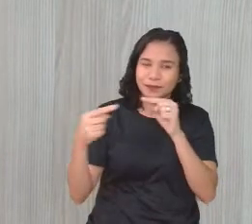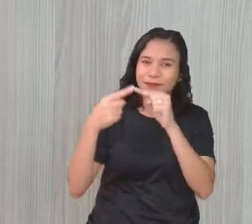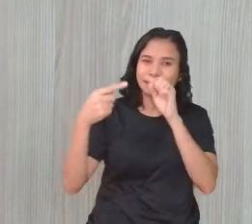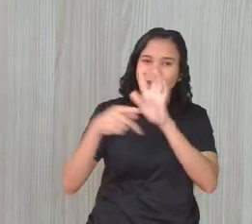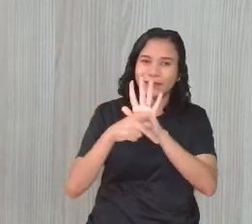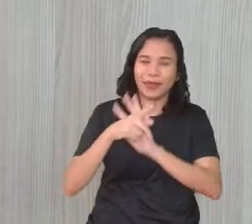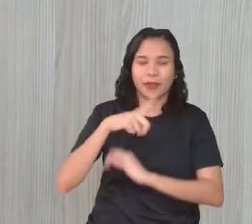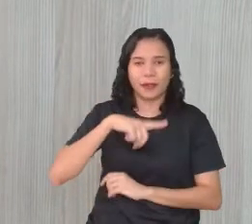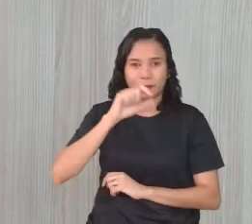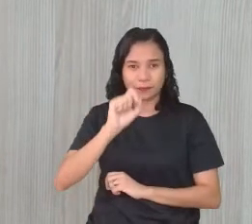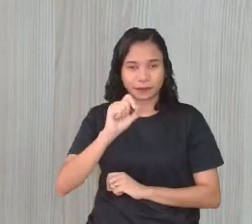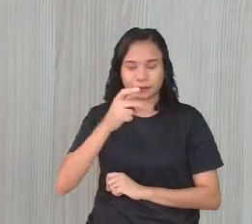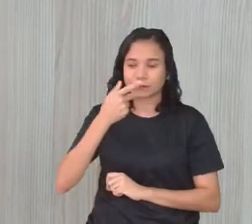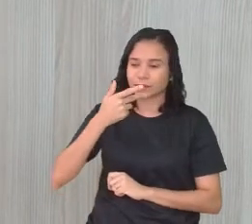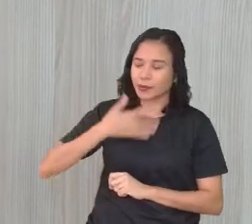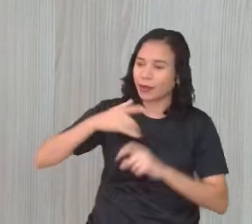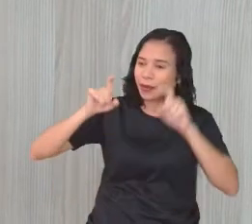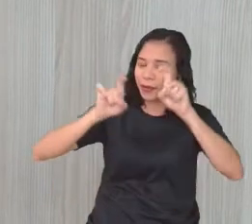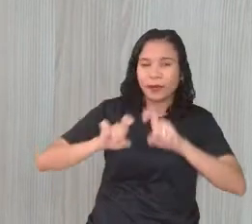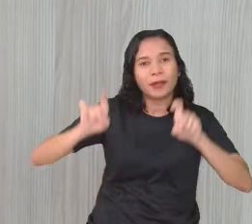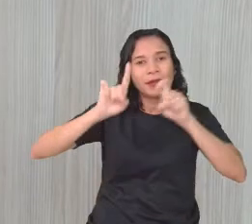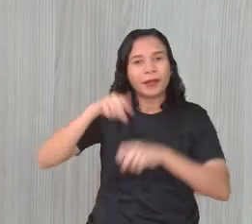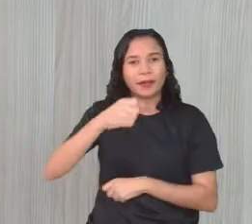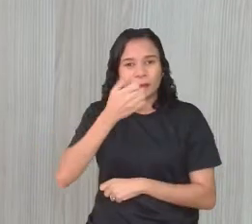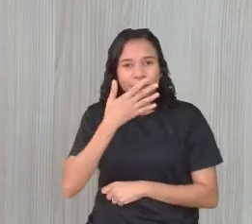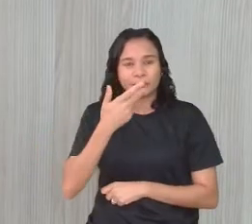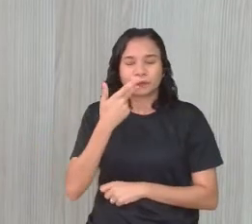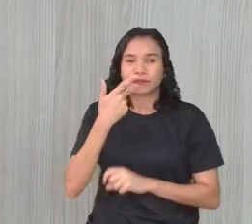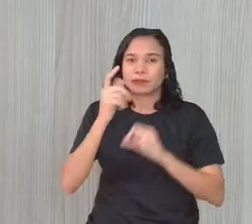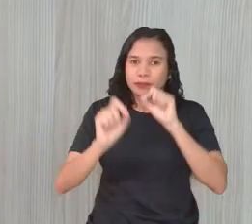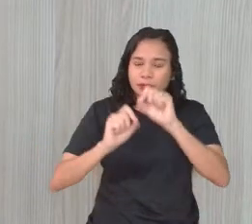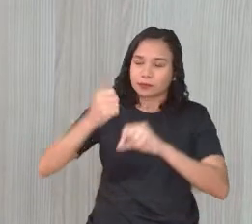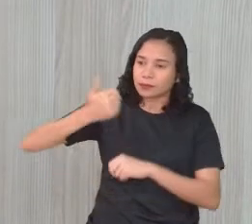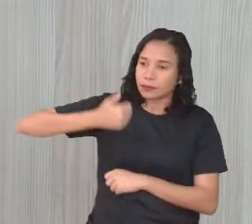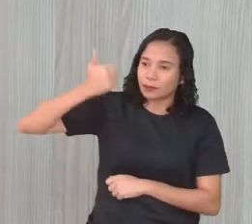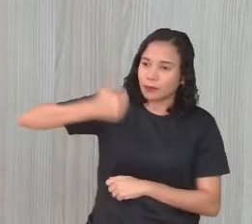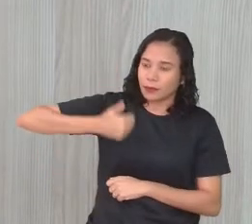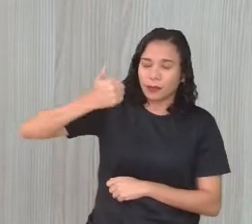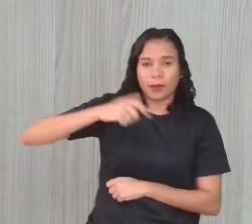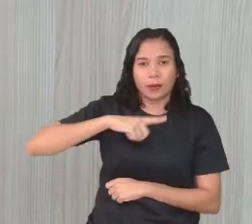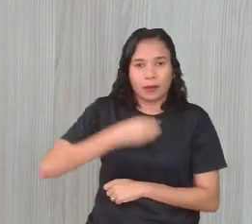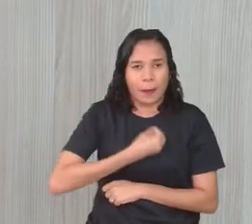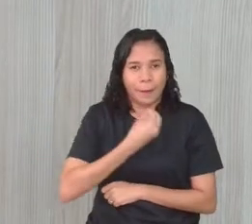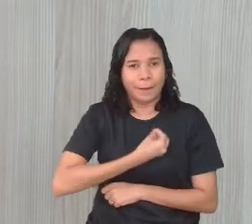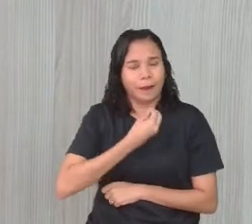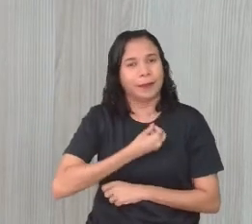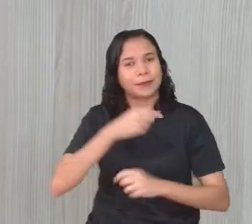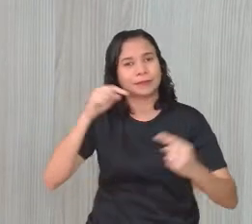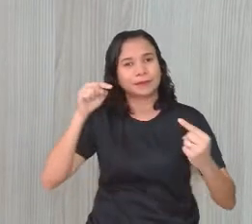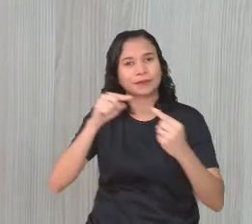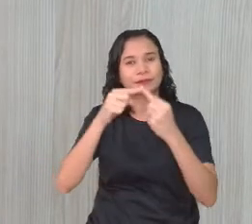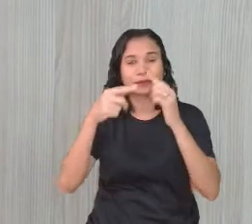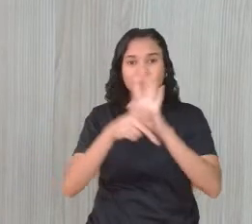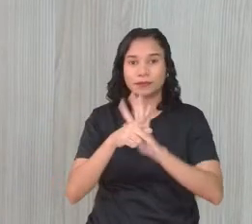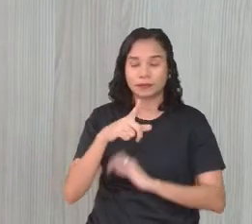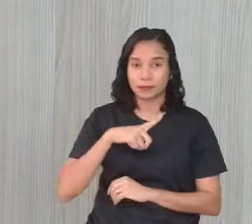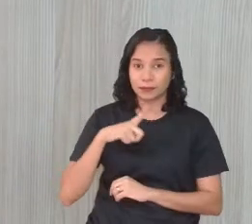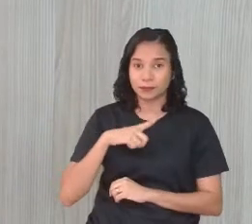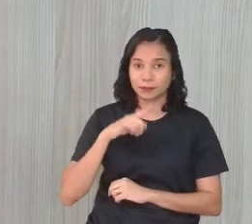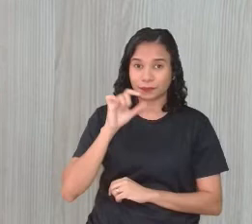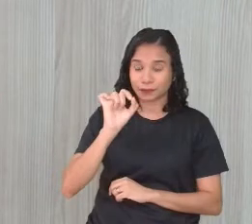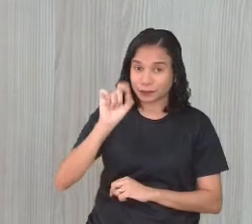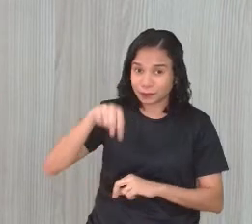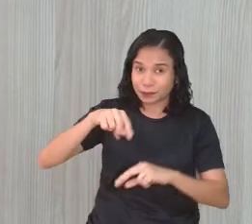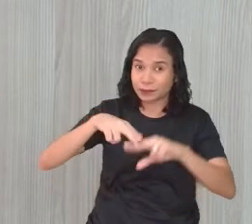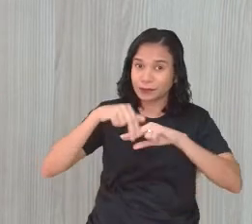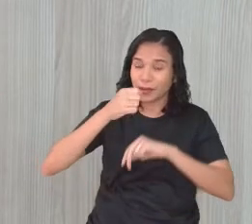digo, esse computador é bom, eu preciso dizer quais são as qualidades dele que corroboram com a minha ideia. Por que ele é